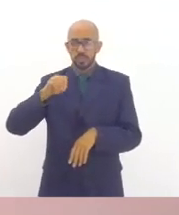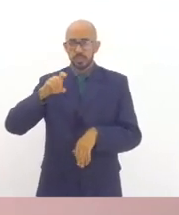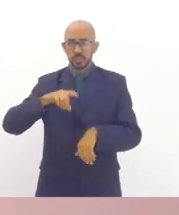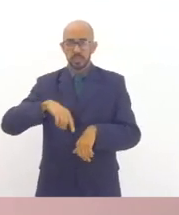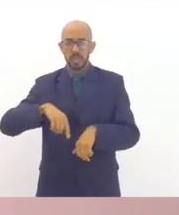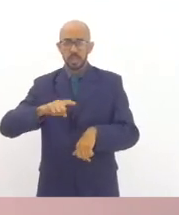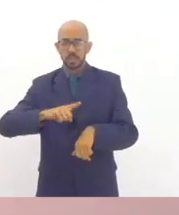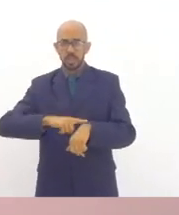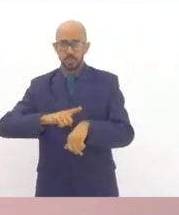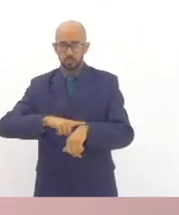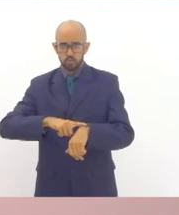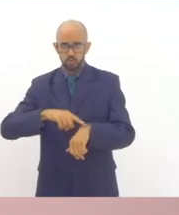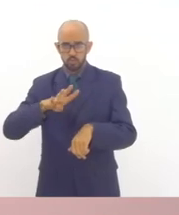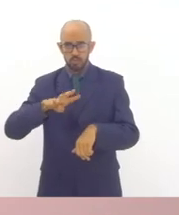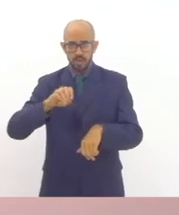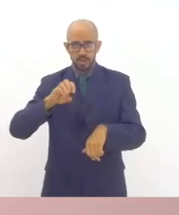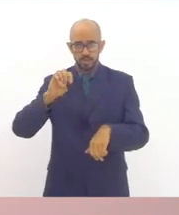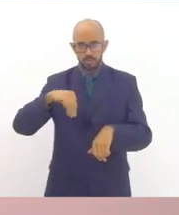noite.